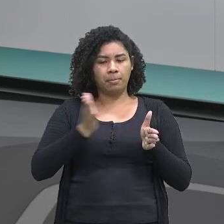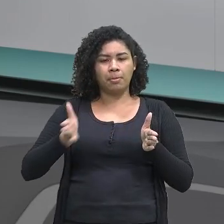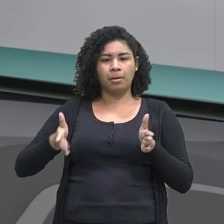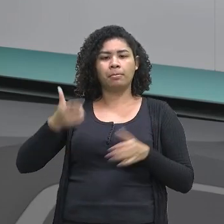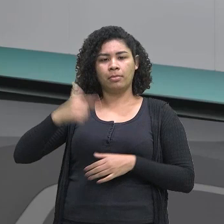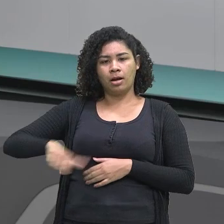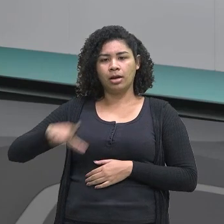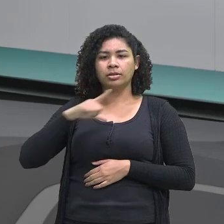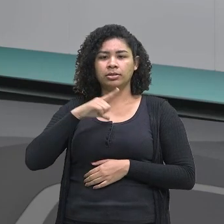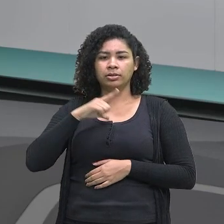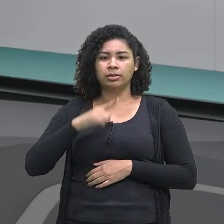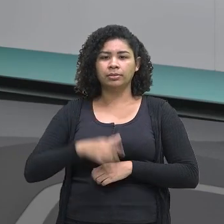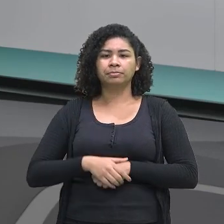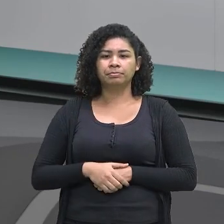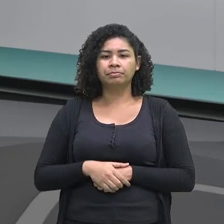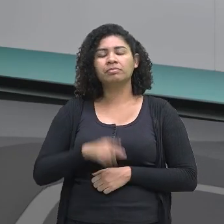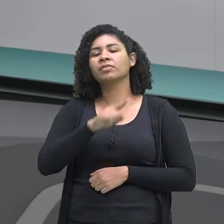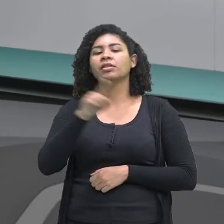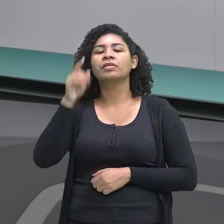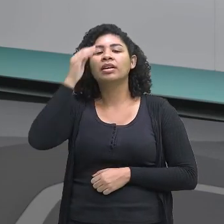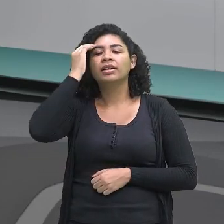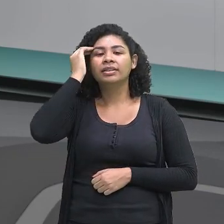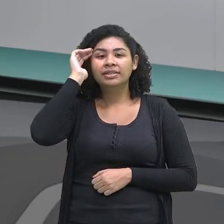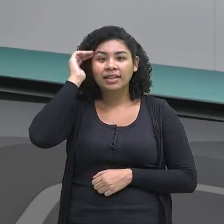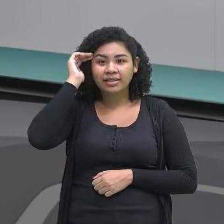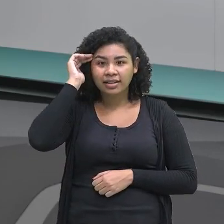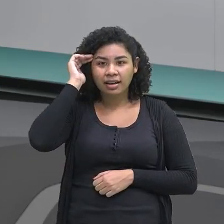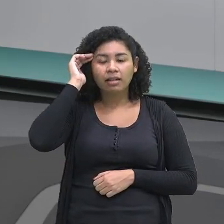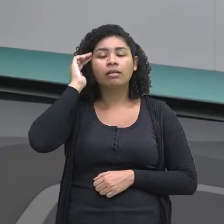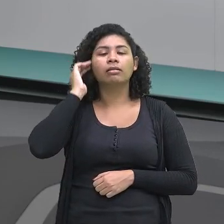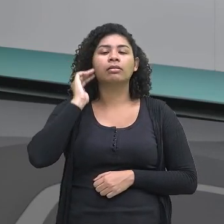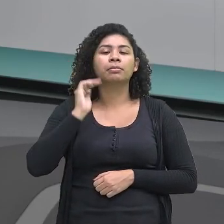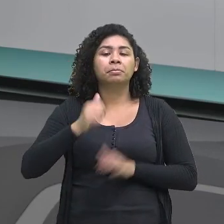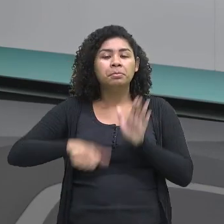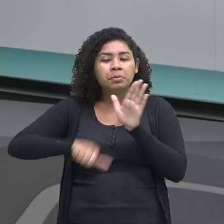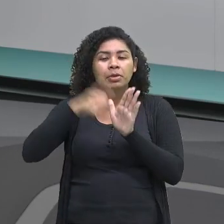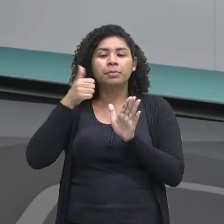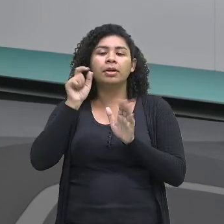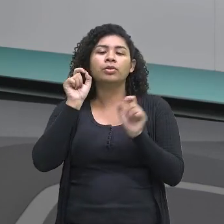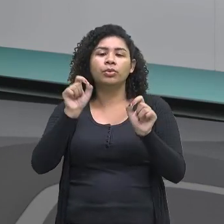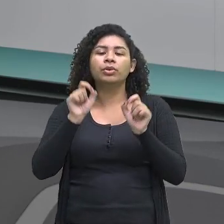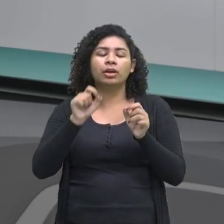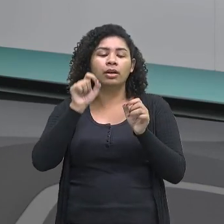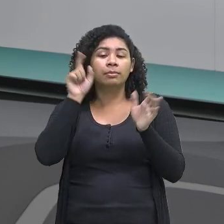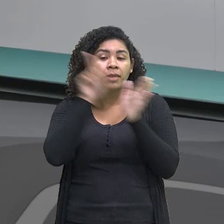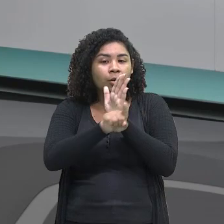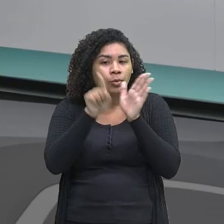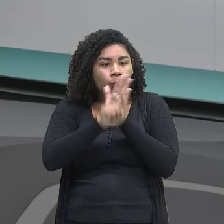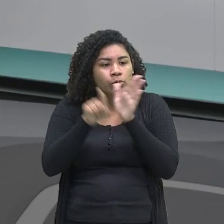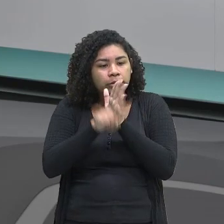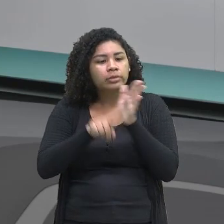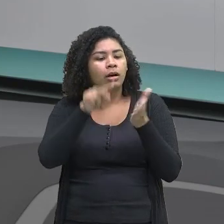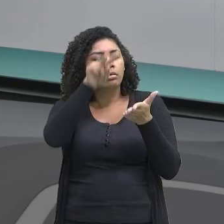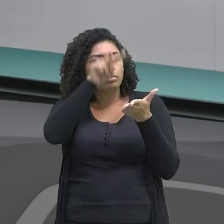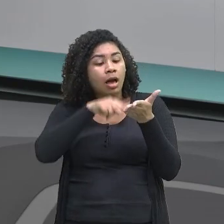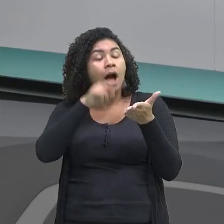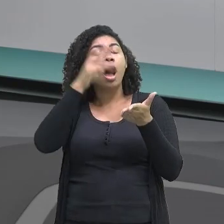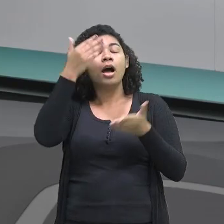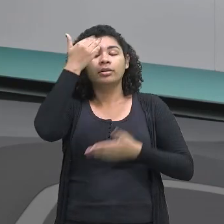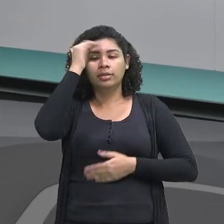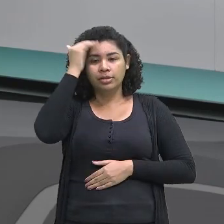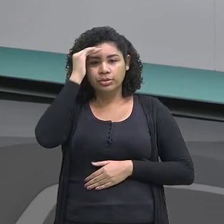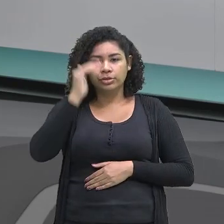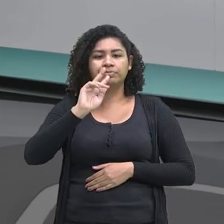vai entender a pergunta antes de entender o texto, passar os olhos no texto rapidamente e